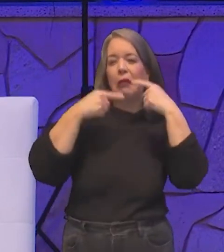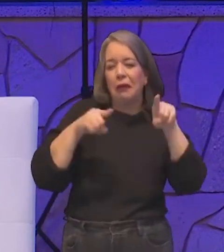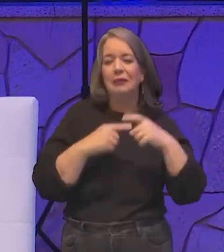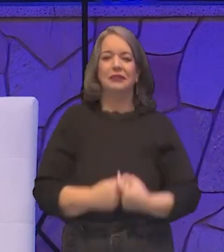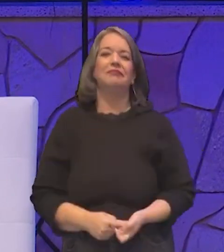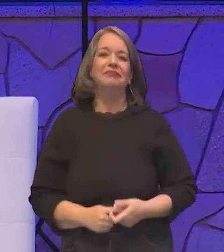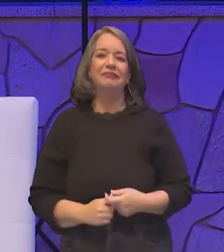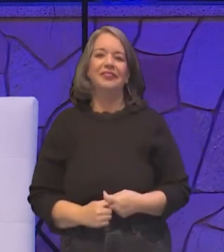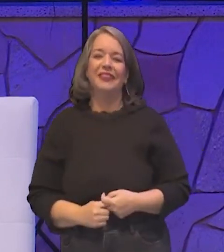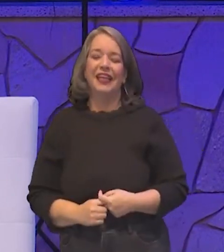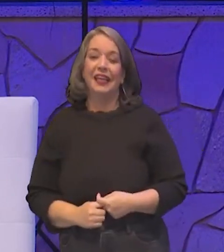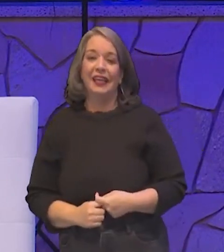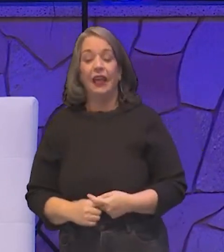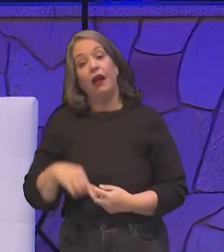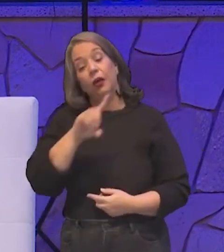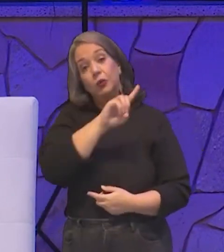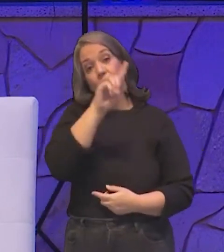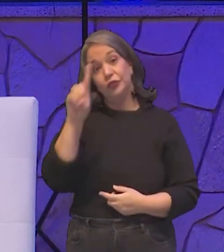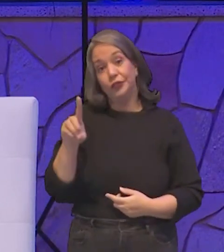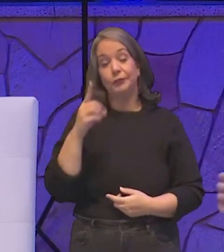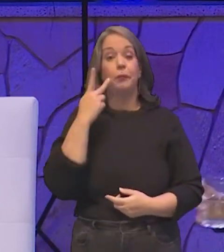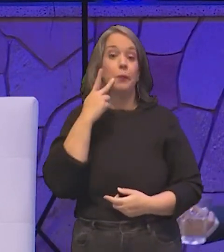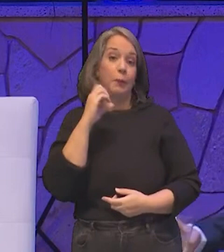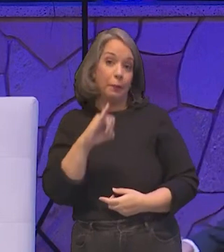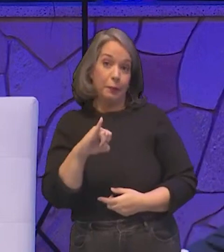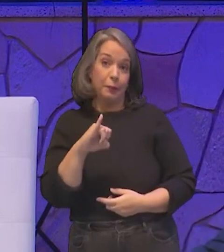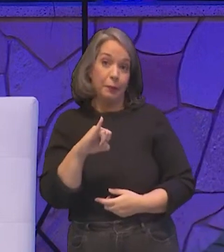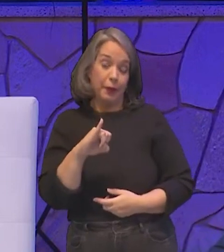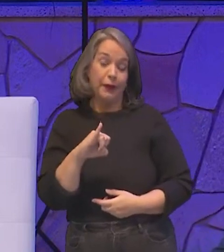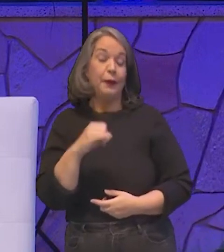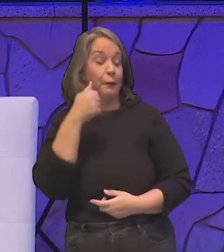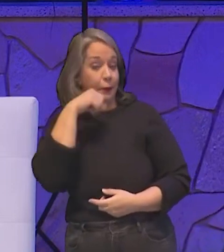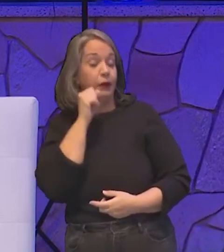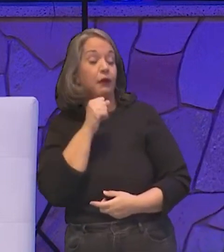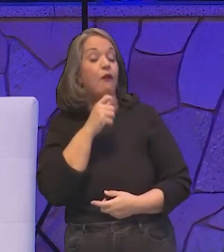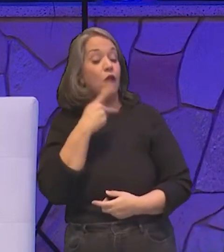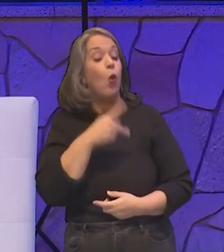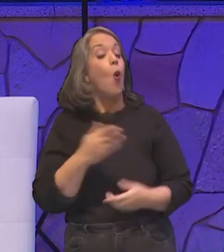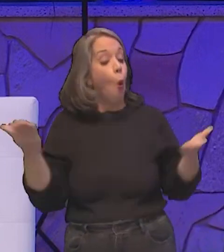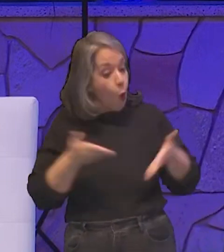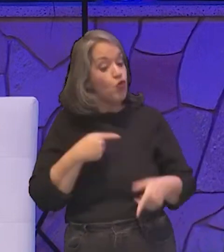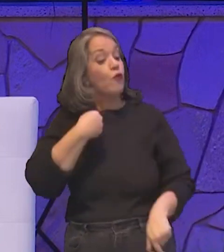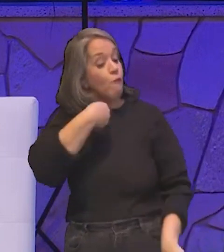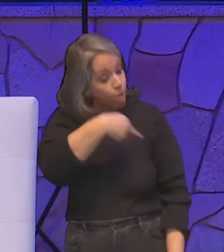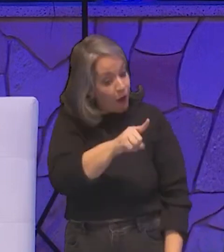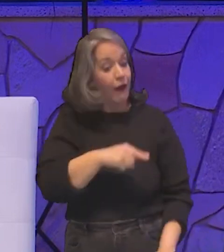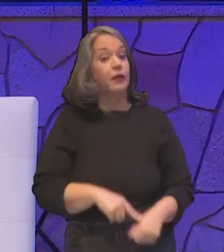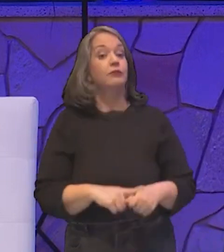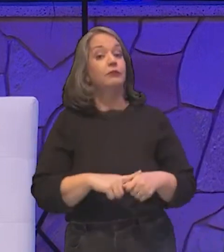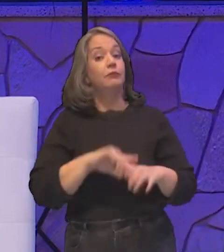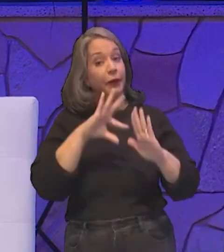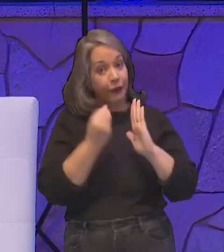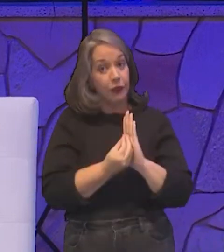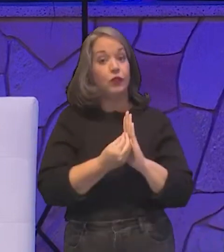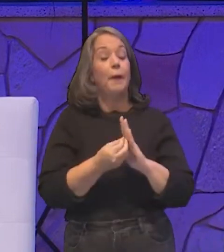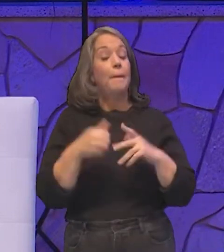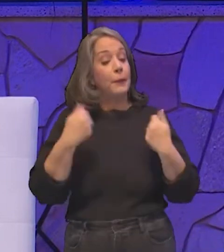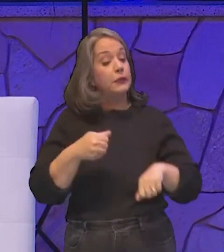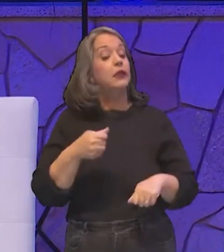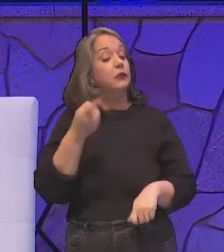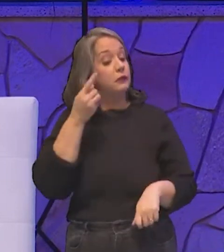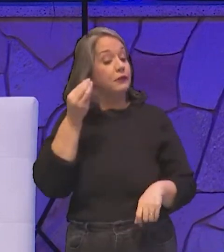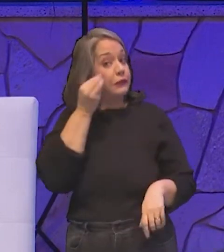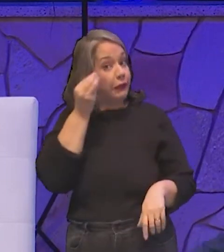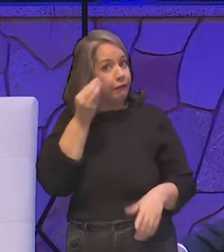E em um certo dia meus pais falaram assim: hoje você vai dizer se gostou ou não. E